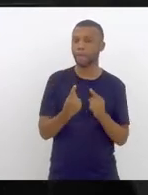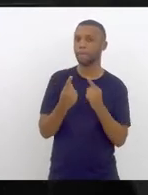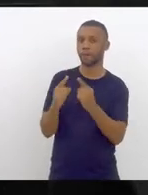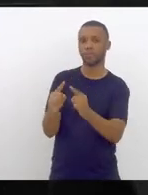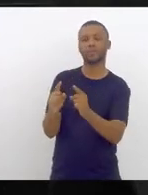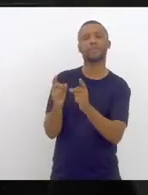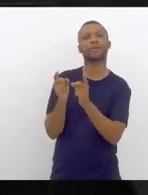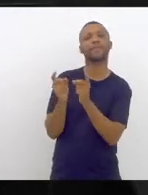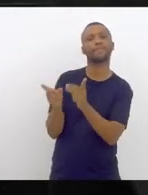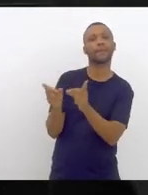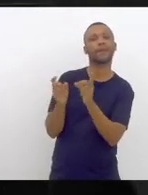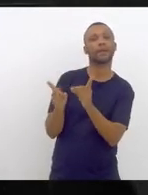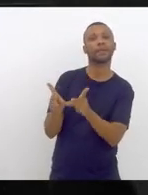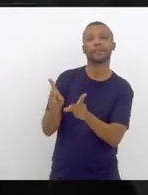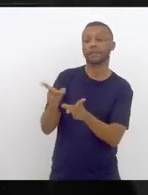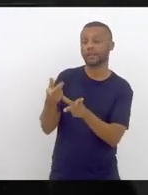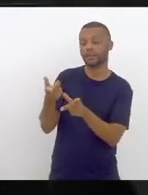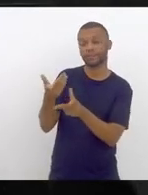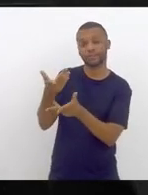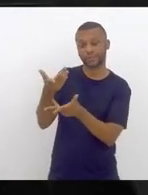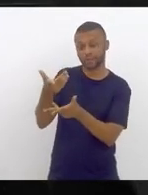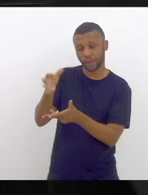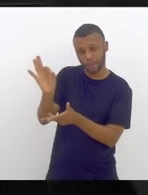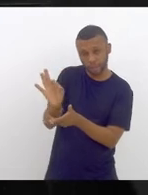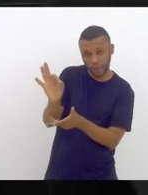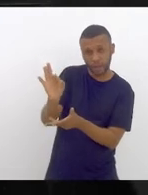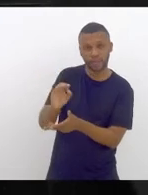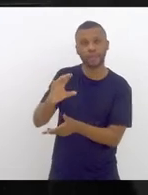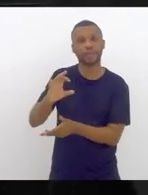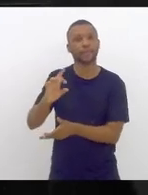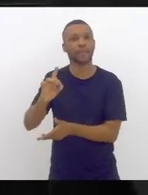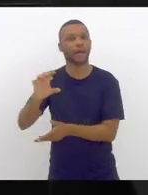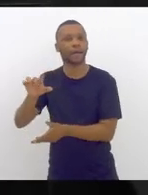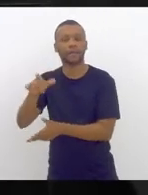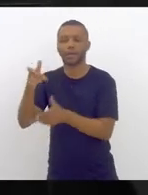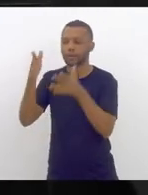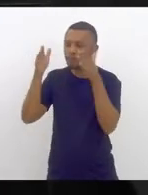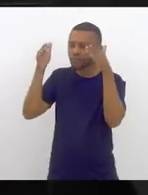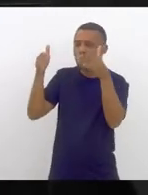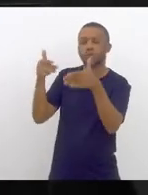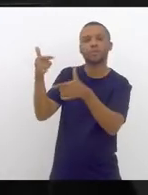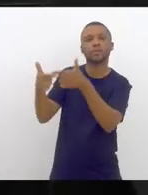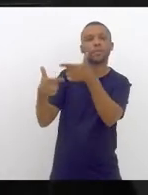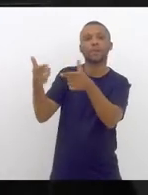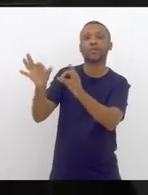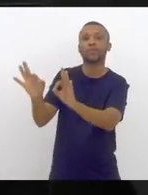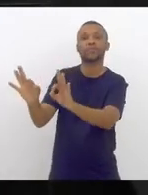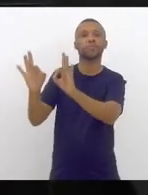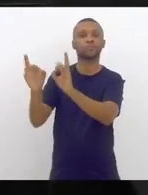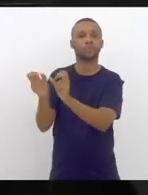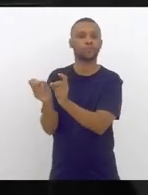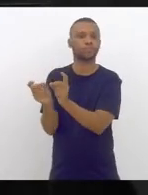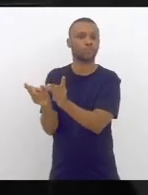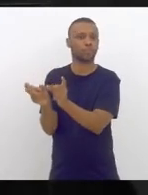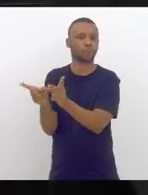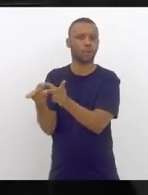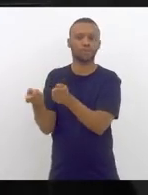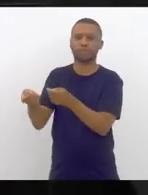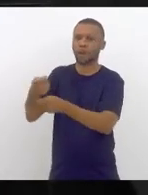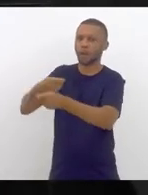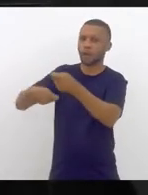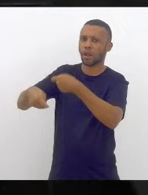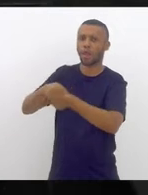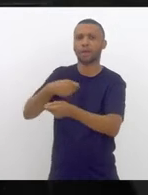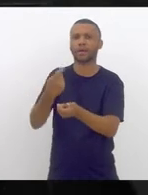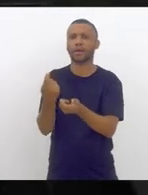de parte do serviço da Cedae naturalmente notadamente em serviços que são o filé mignon comercial da empresa que a distribuição da